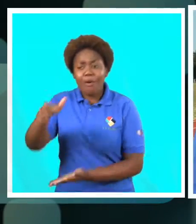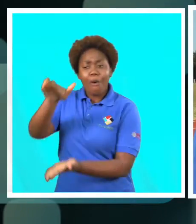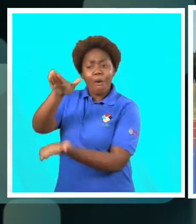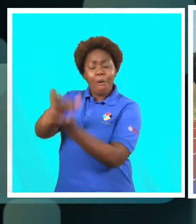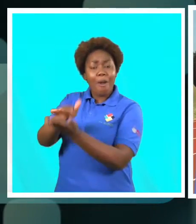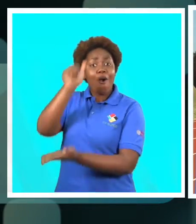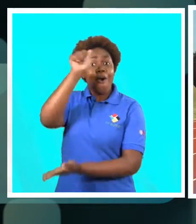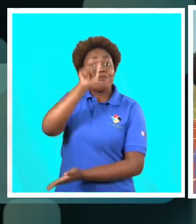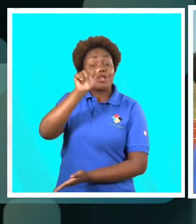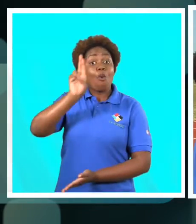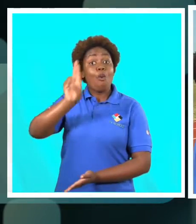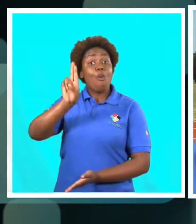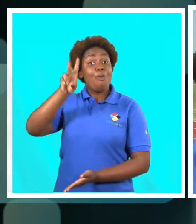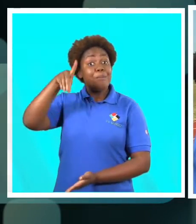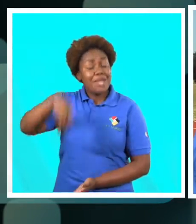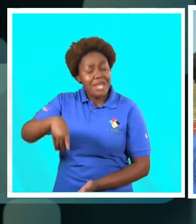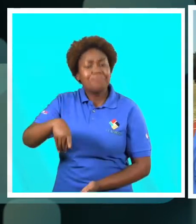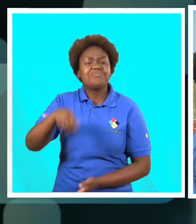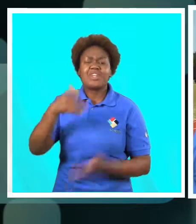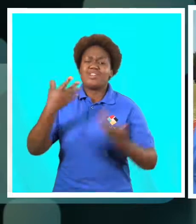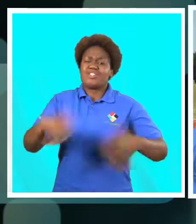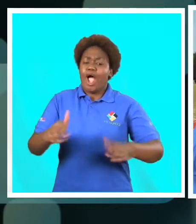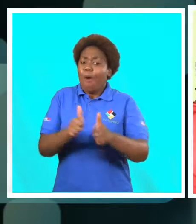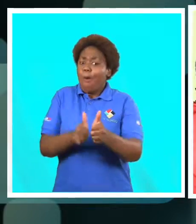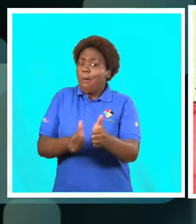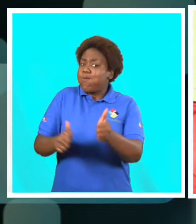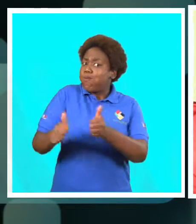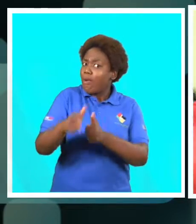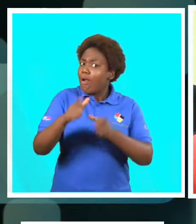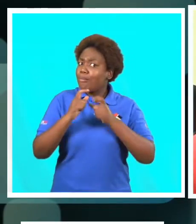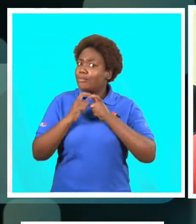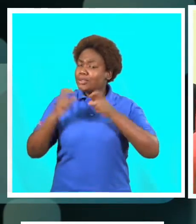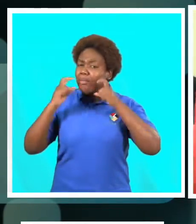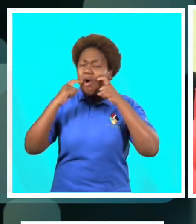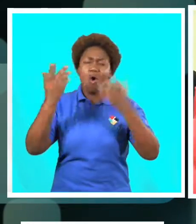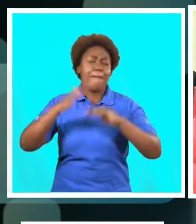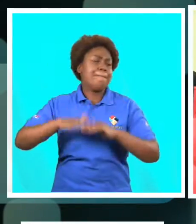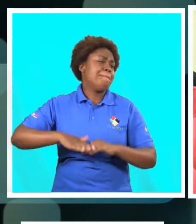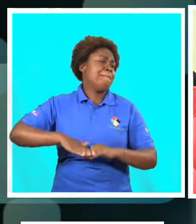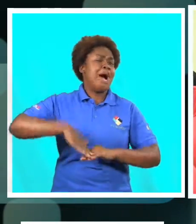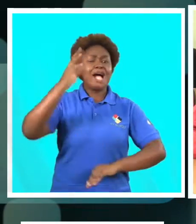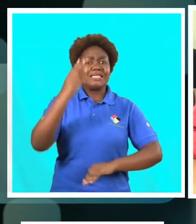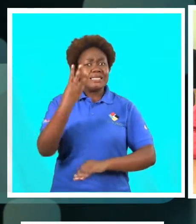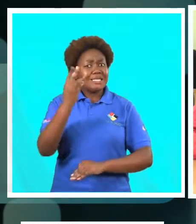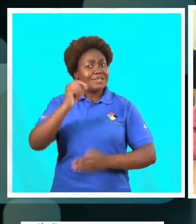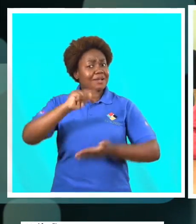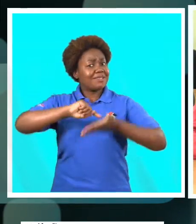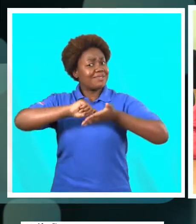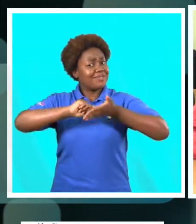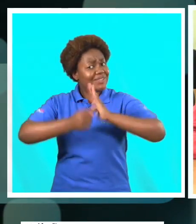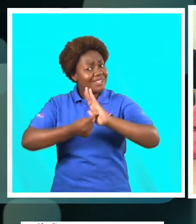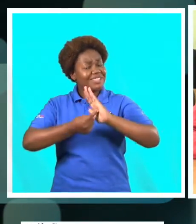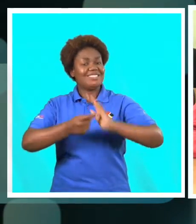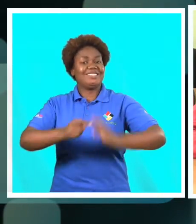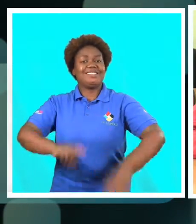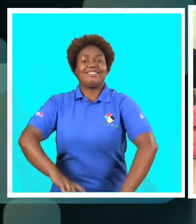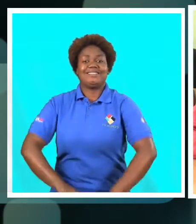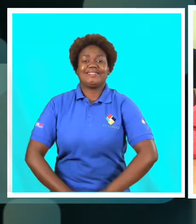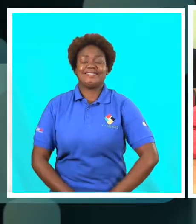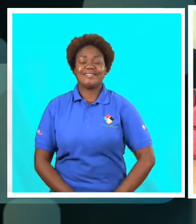atletismo em 2005 e já representou o país mais de 30 vezes